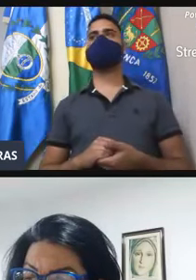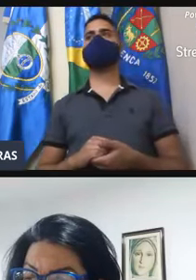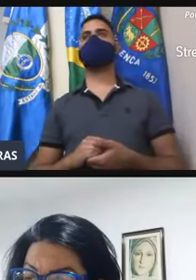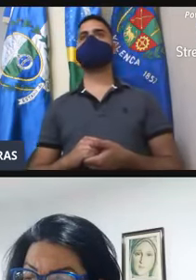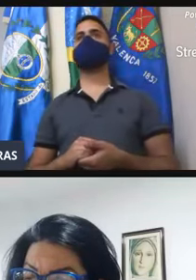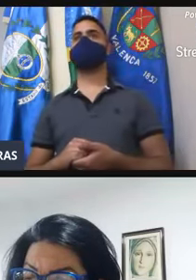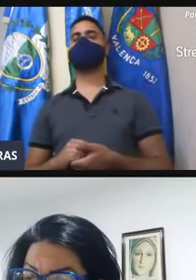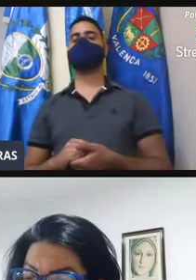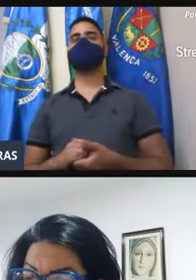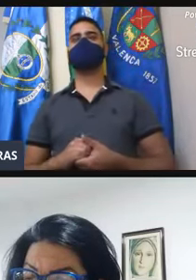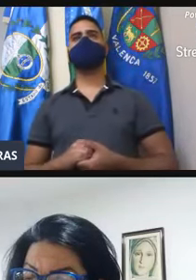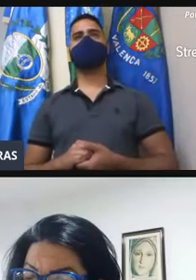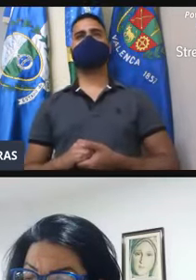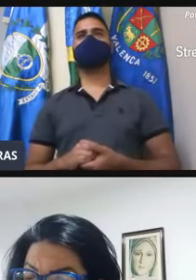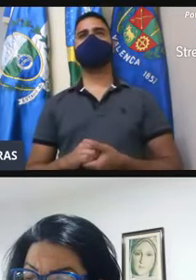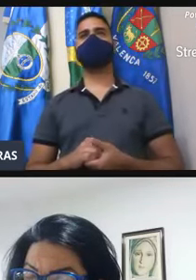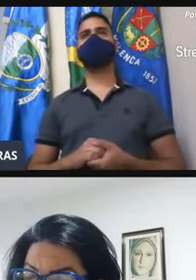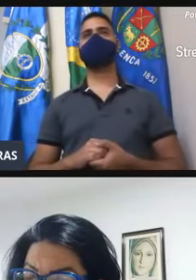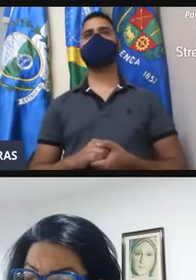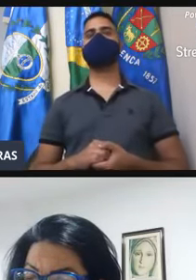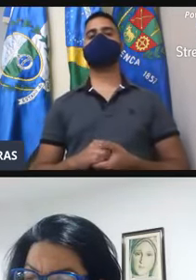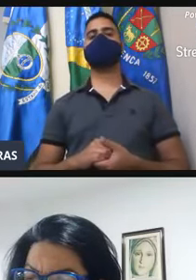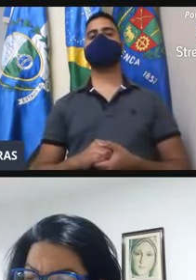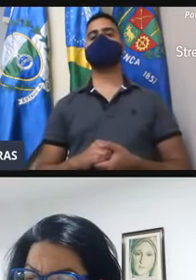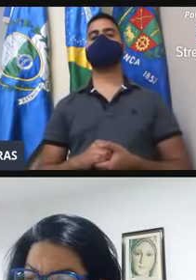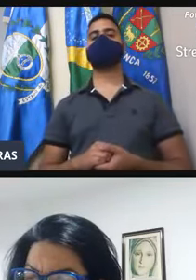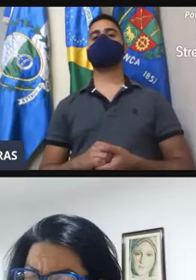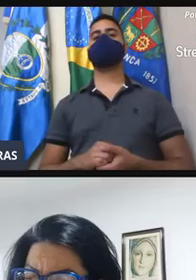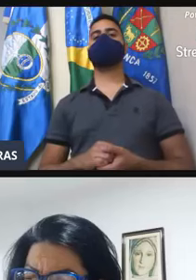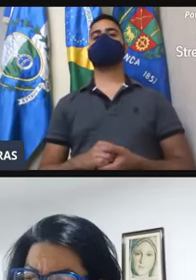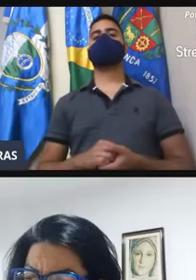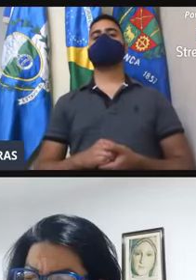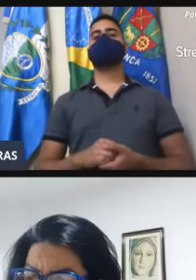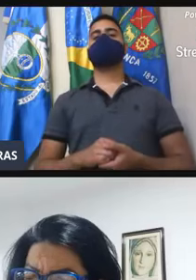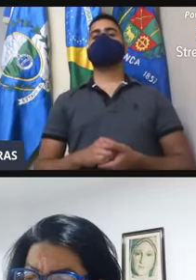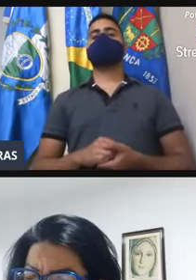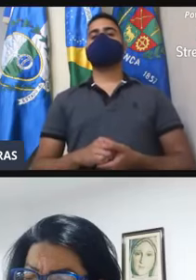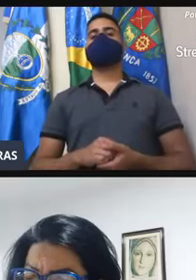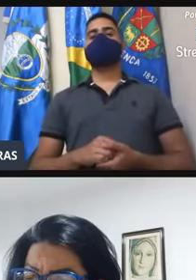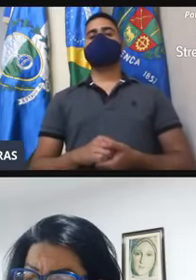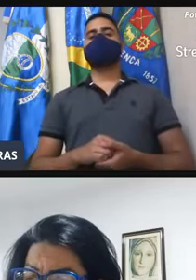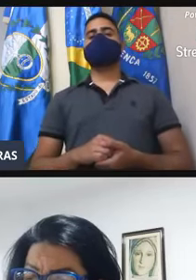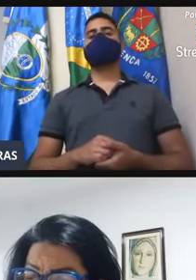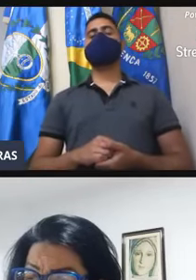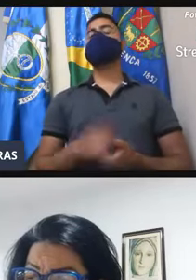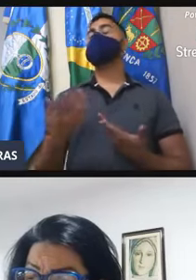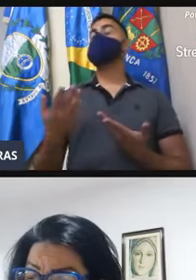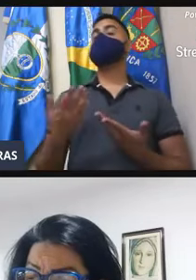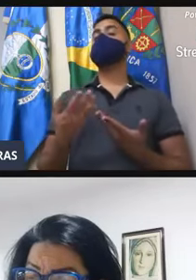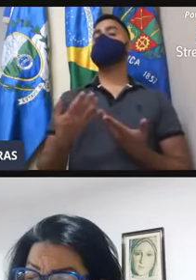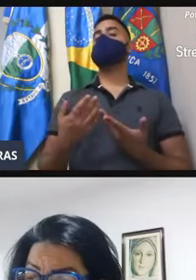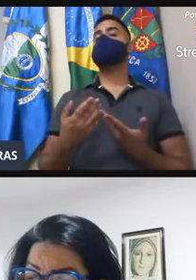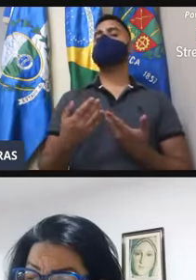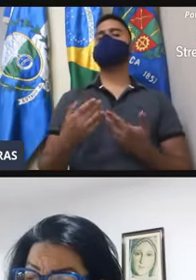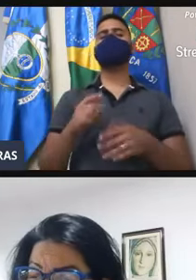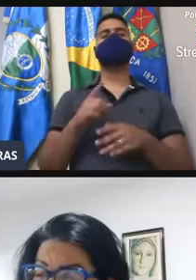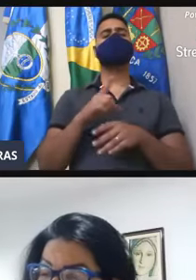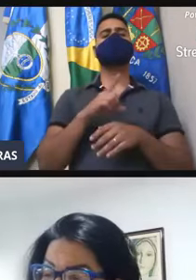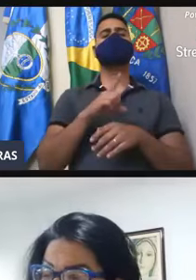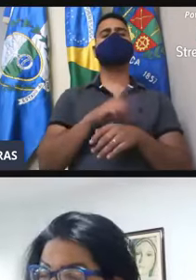o conhecimento que nos passam é que nesse processo de